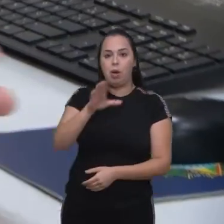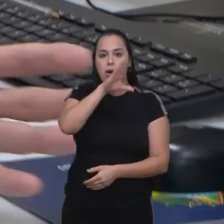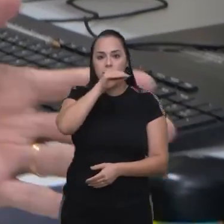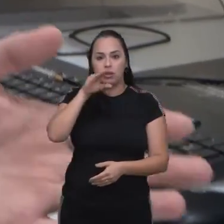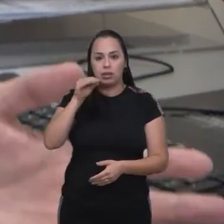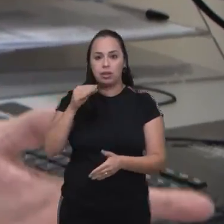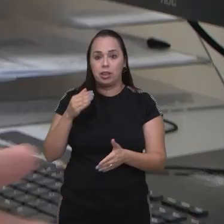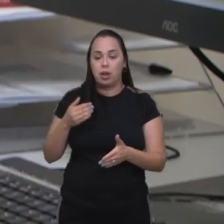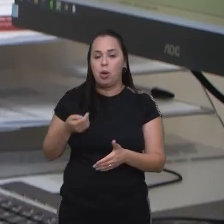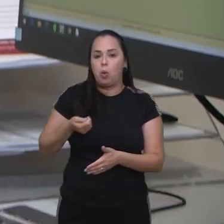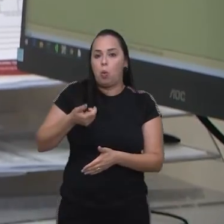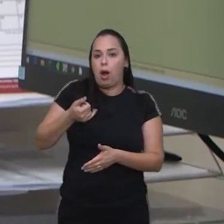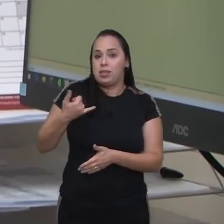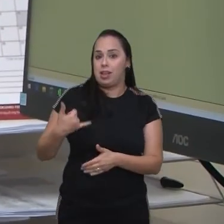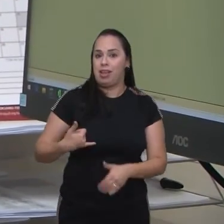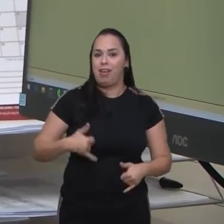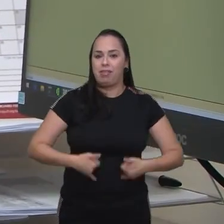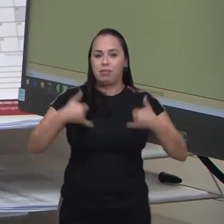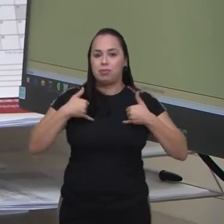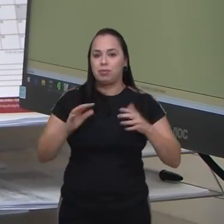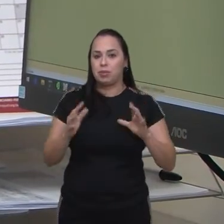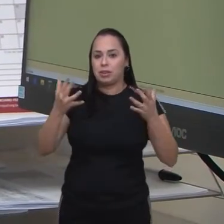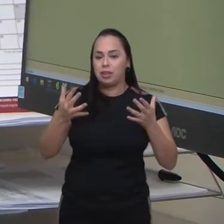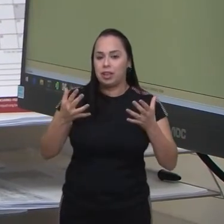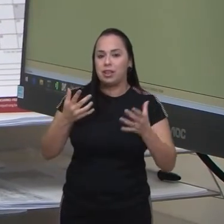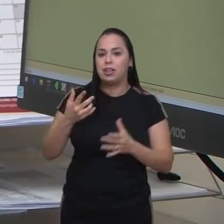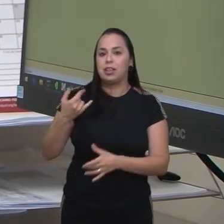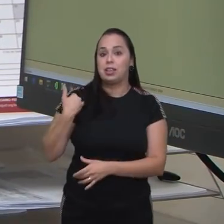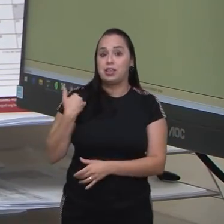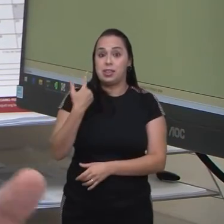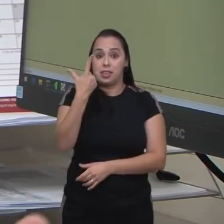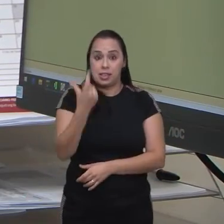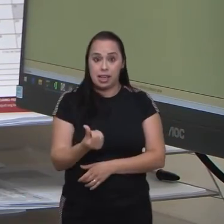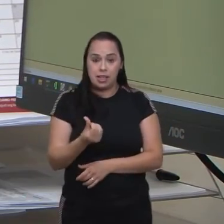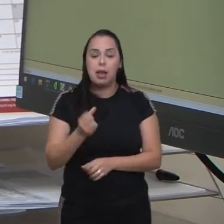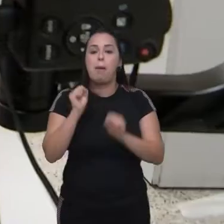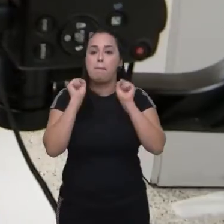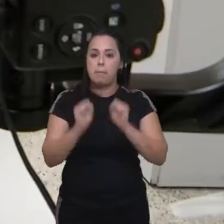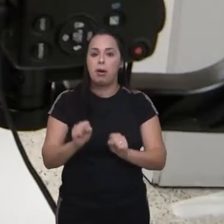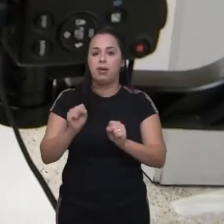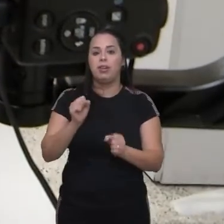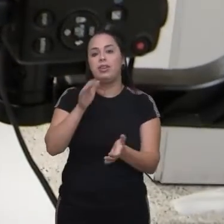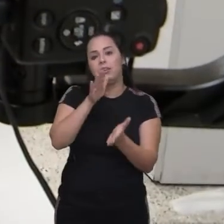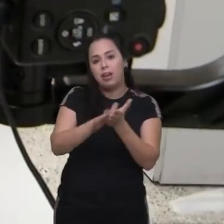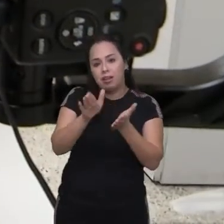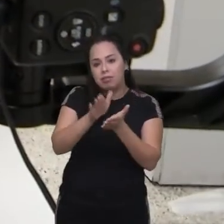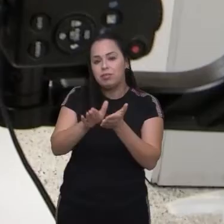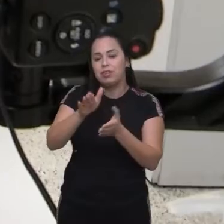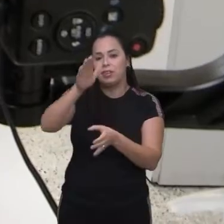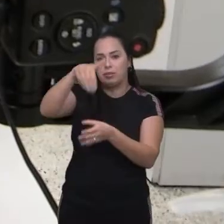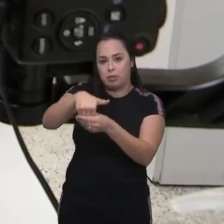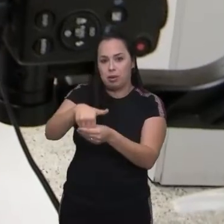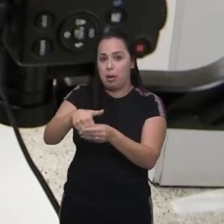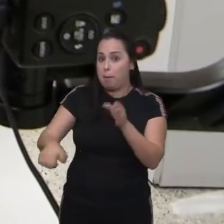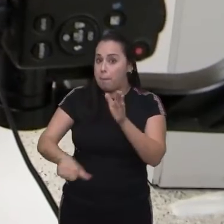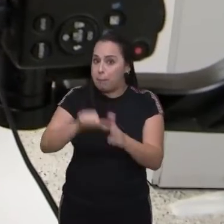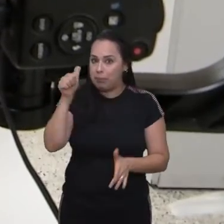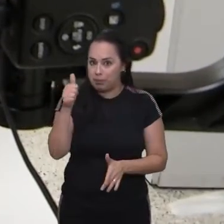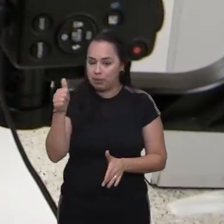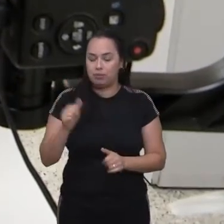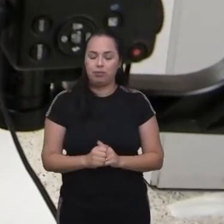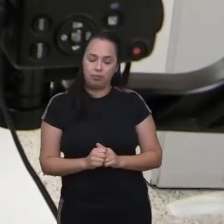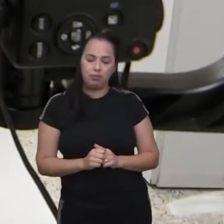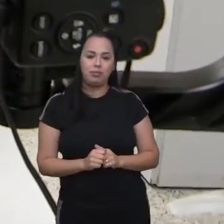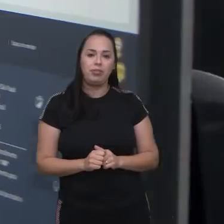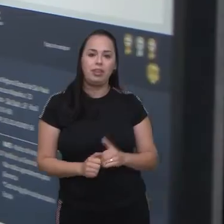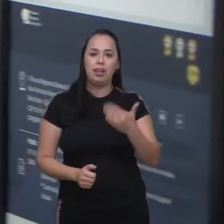o adolescente que completar 16 anos até o dia 2 de outubro deste ano também poderá tirar o título de eleitor pela